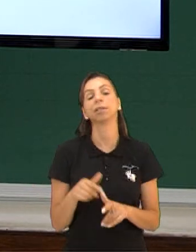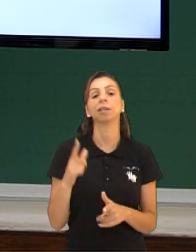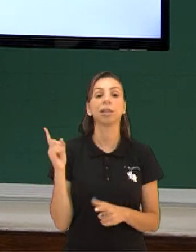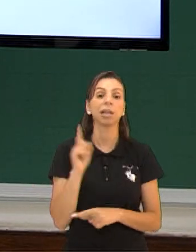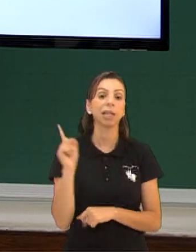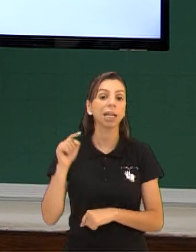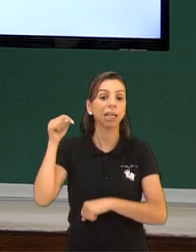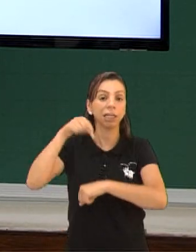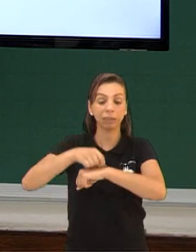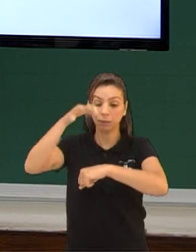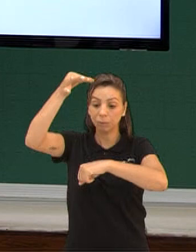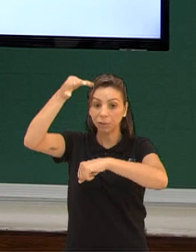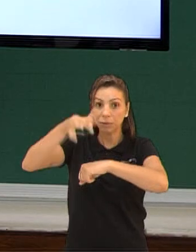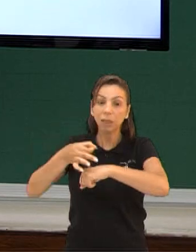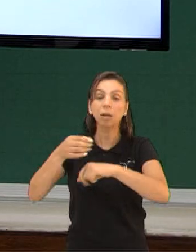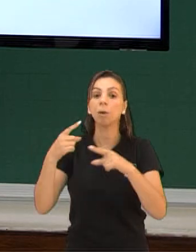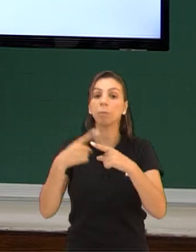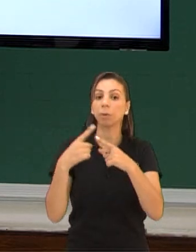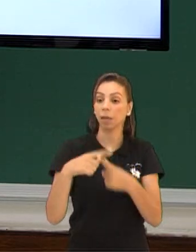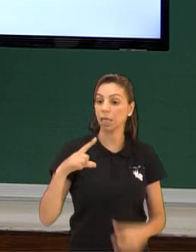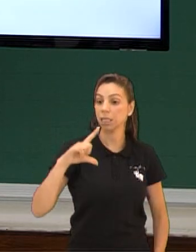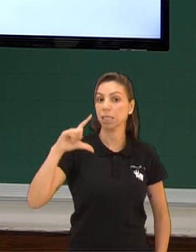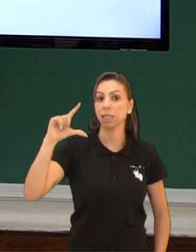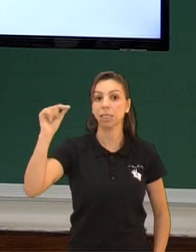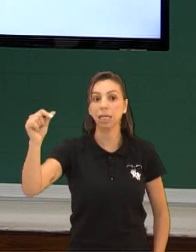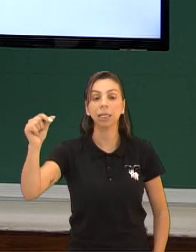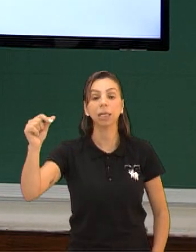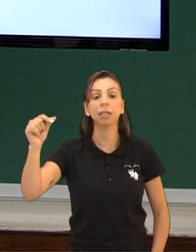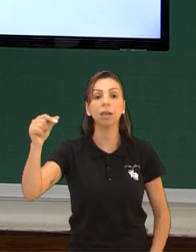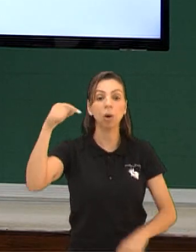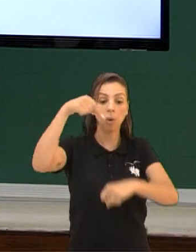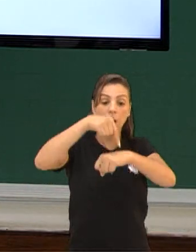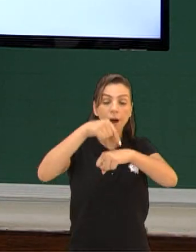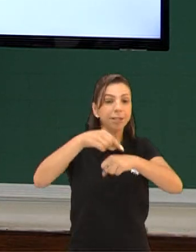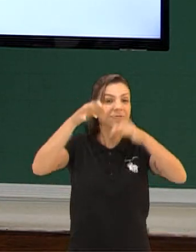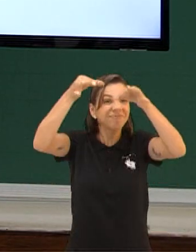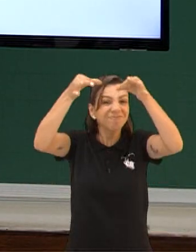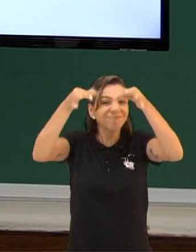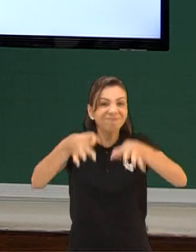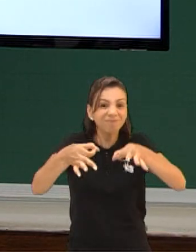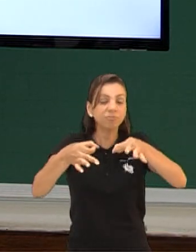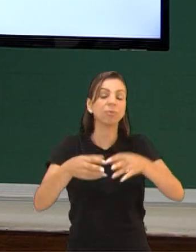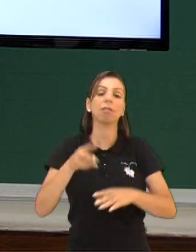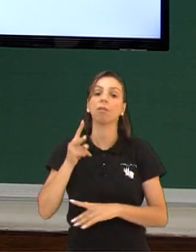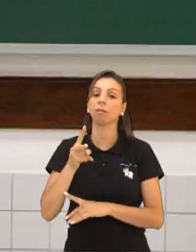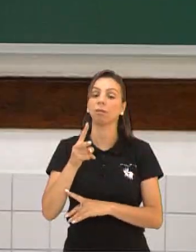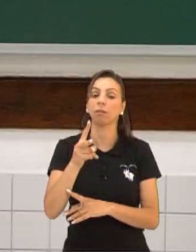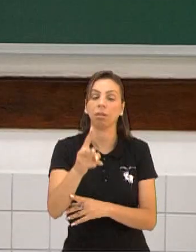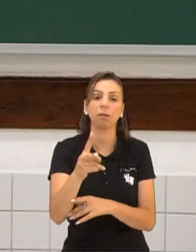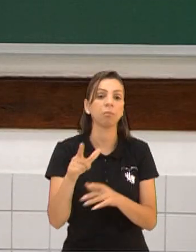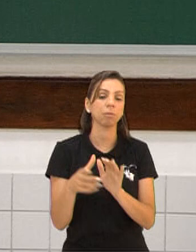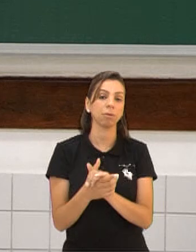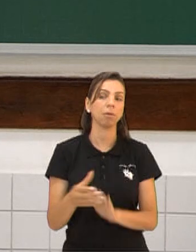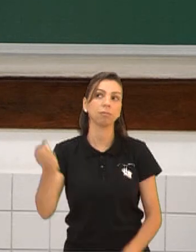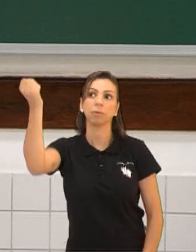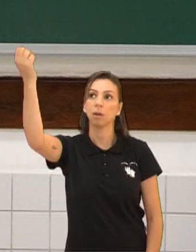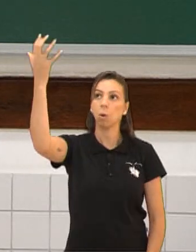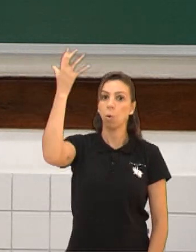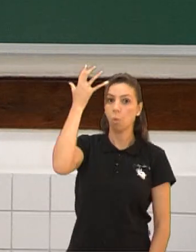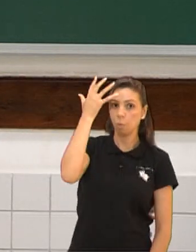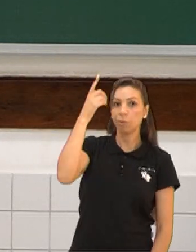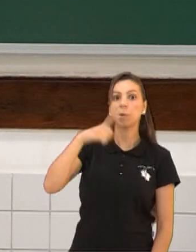dos relógios pelo horário que ele saía de casa. Sempre ali muito metódico. É um expoente do iluminismo, essa corrente de